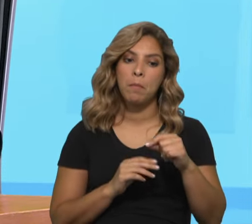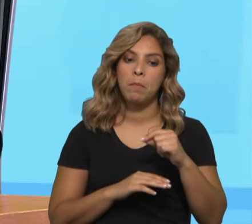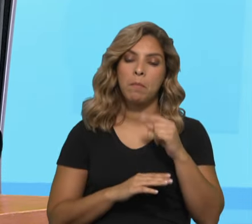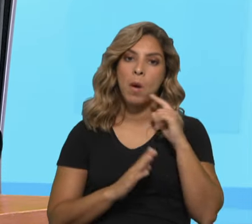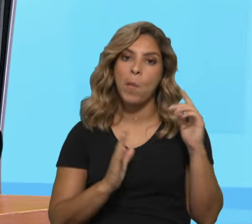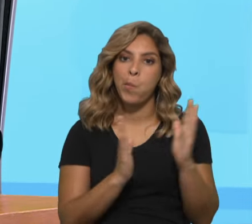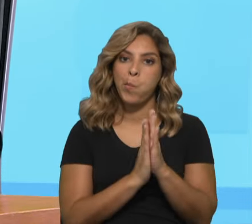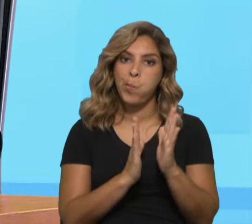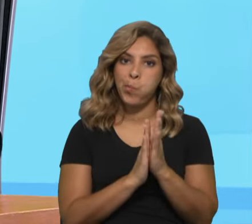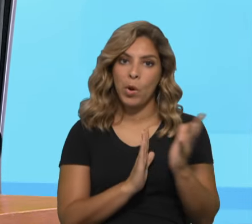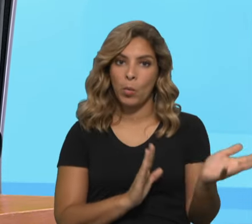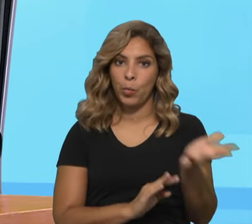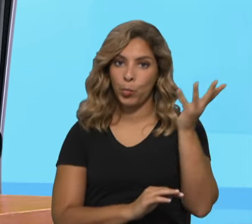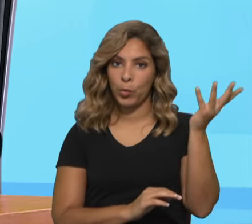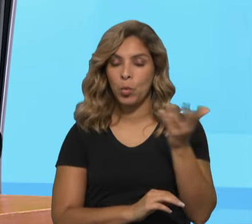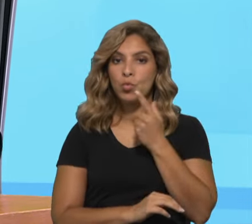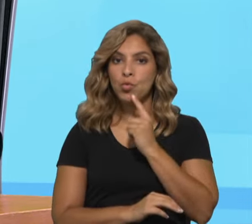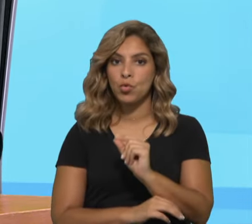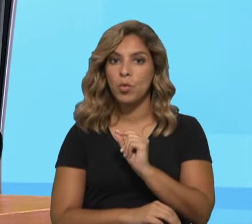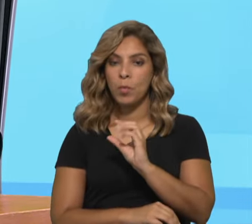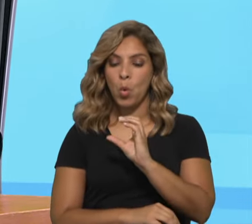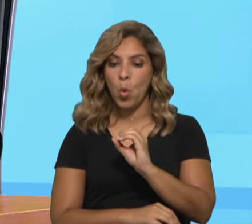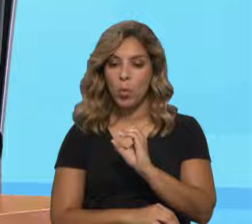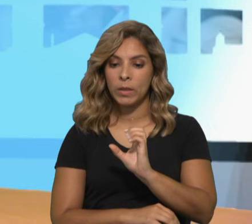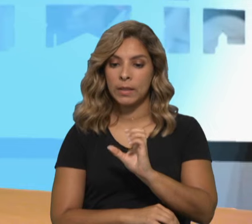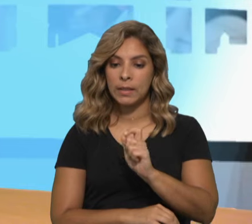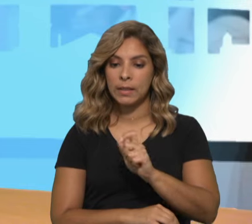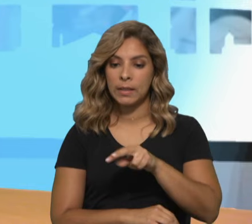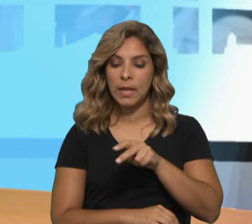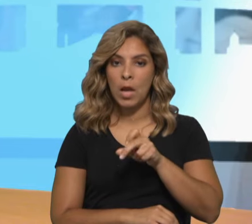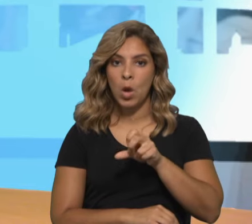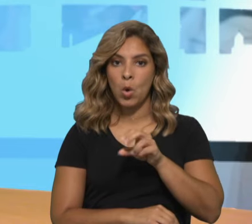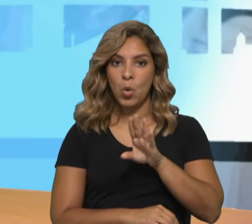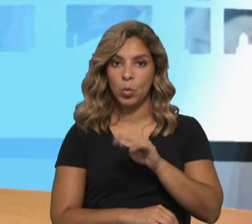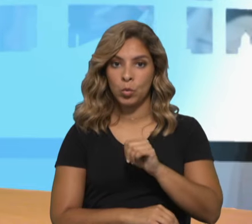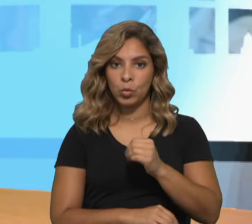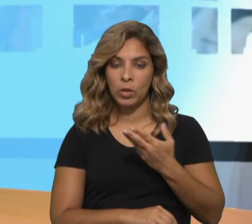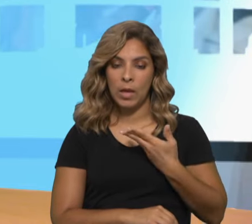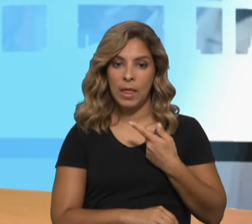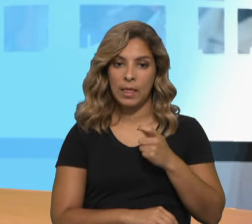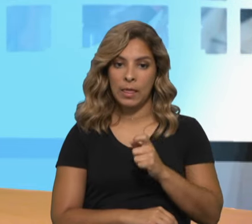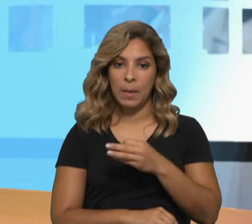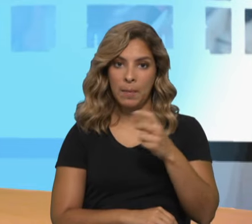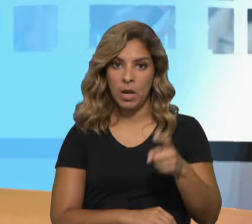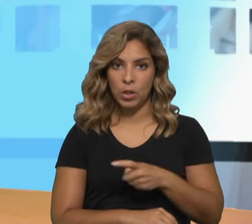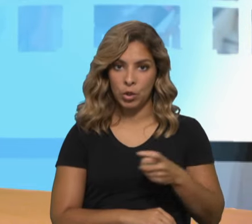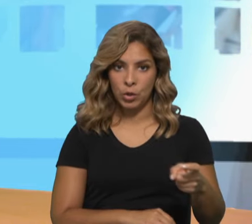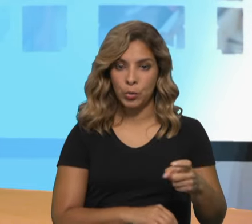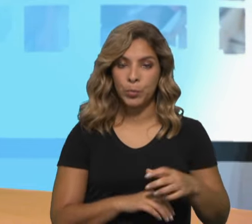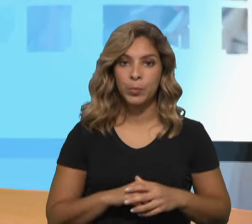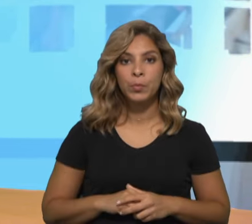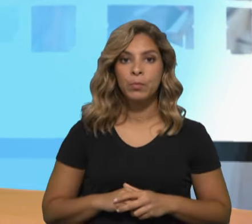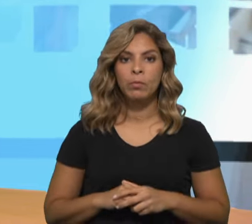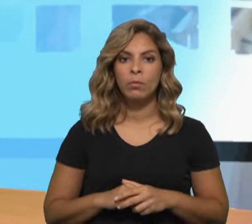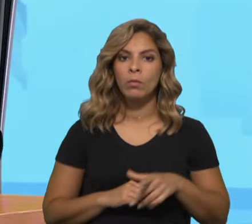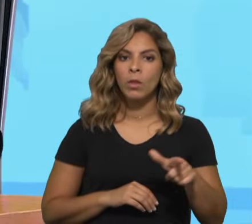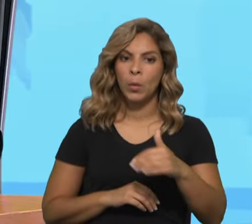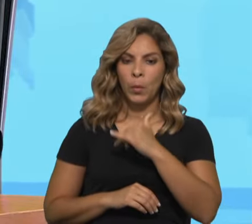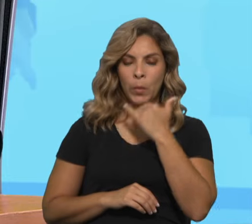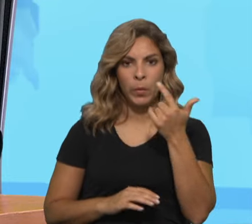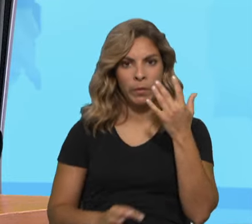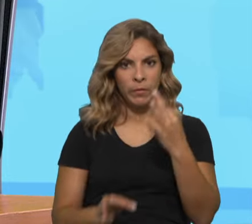chamou Oceanos de Paz, e que foi um momento de grande festa aqui